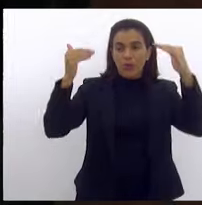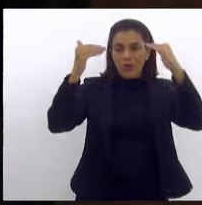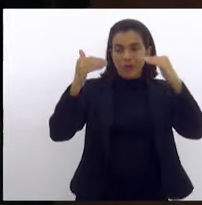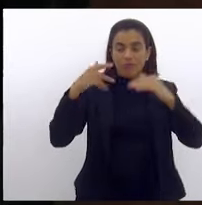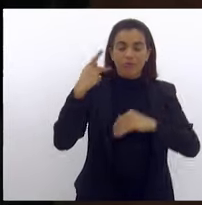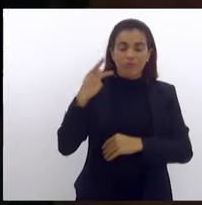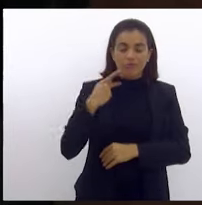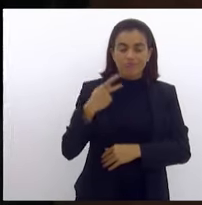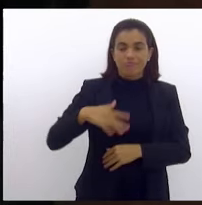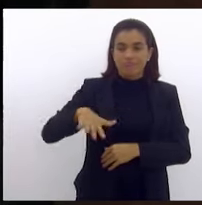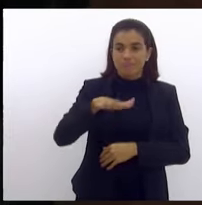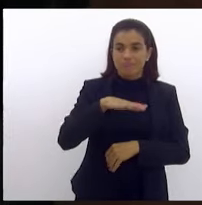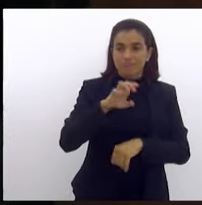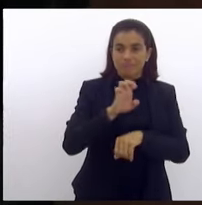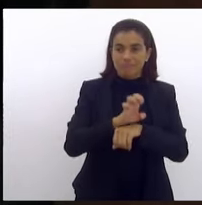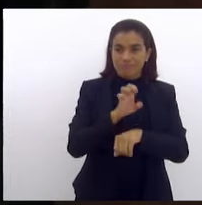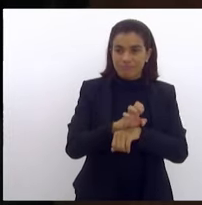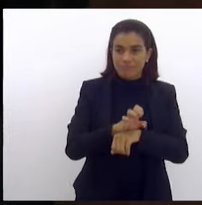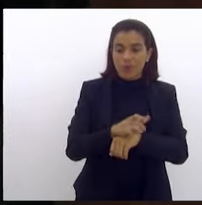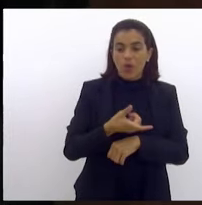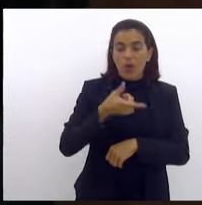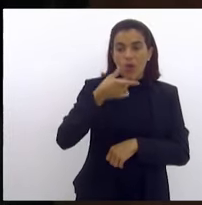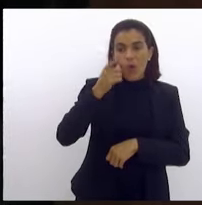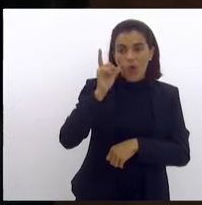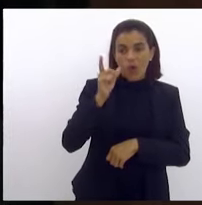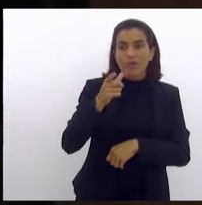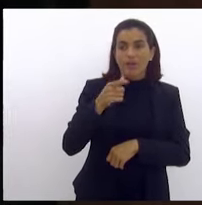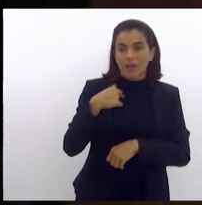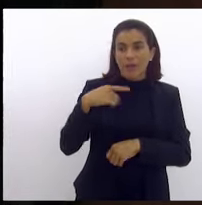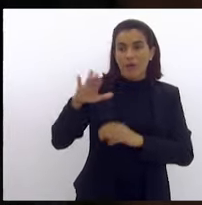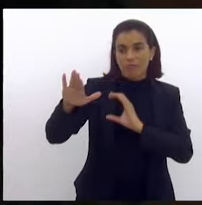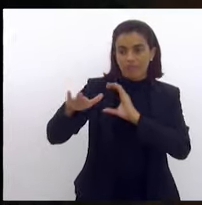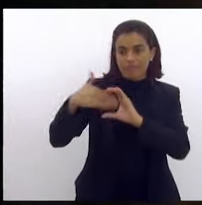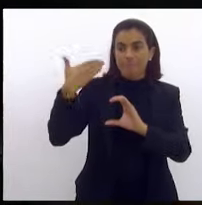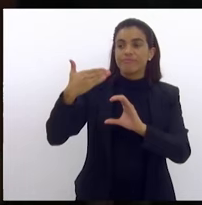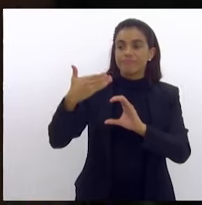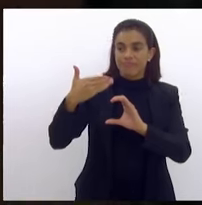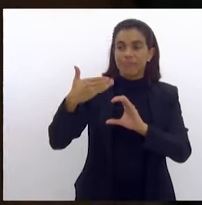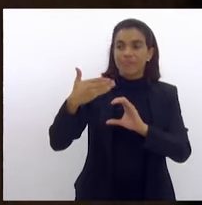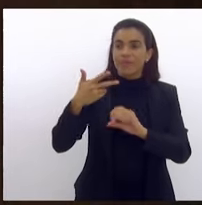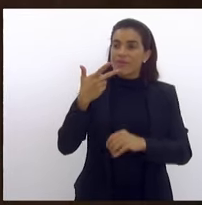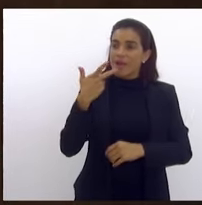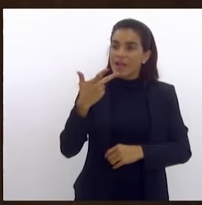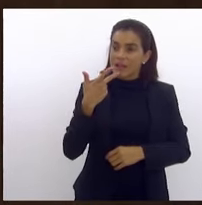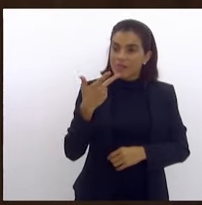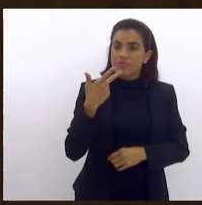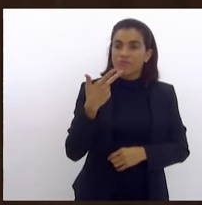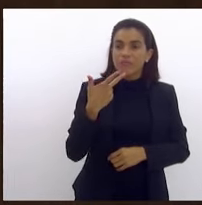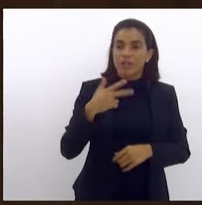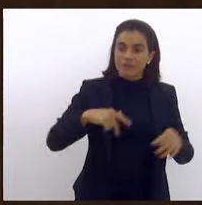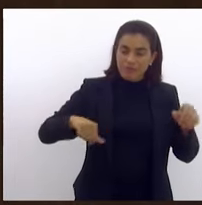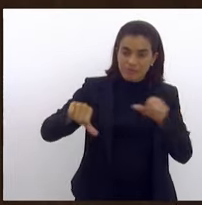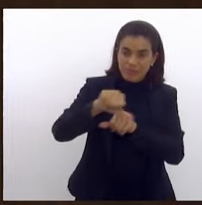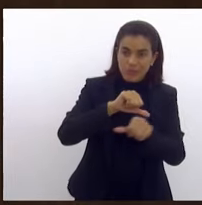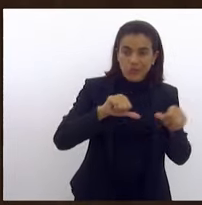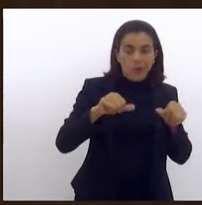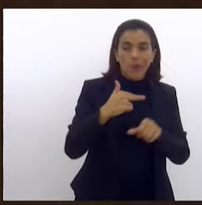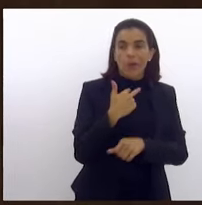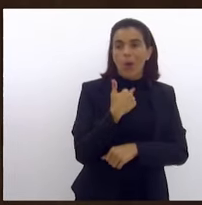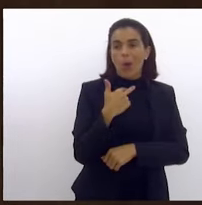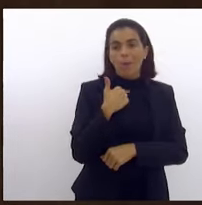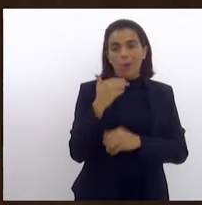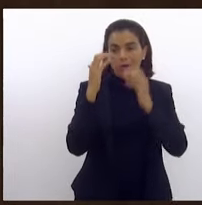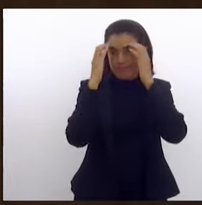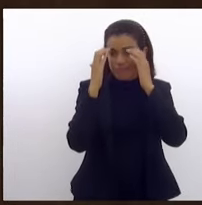Estado, eu recebi ontem uma informação do gabinete da Procuradoria-Geral do Estado, dizendo que, face à troca, ele não poderia cumprir